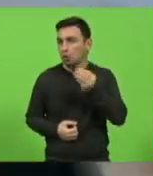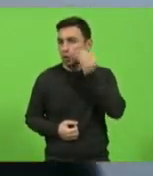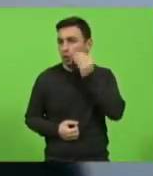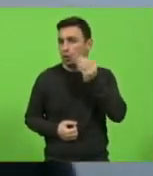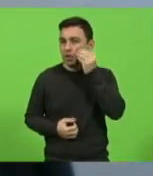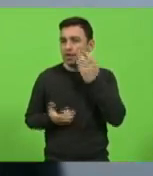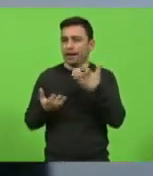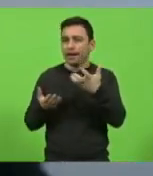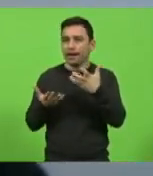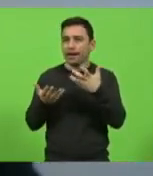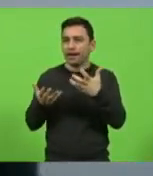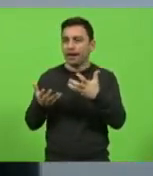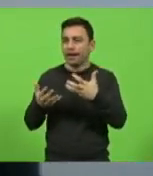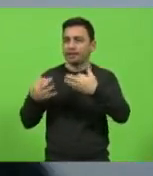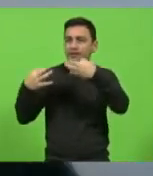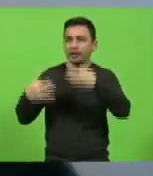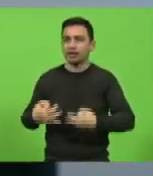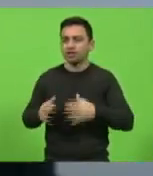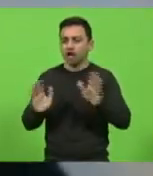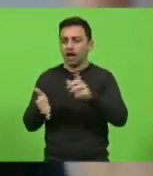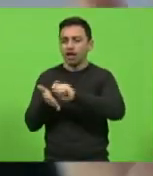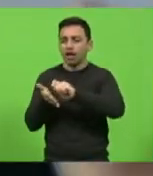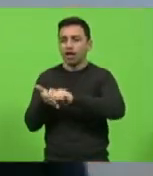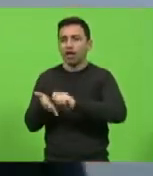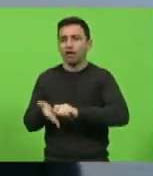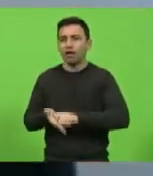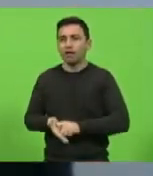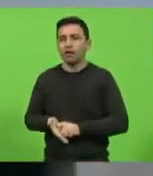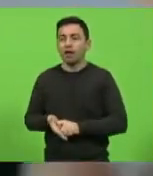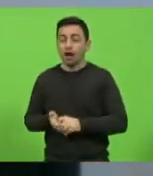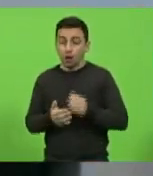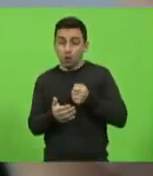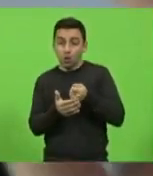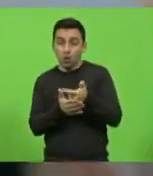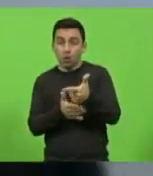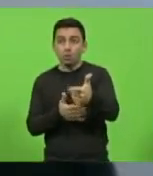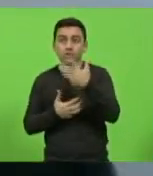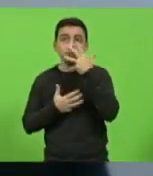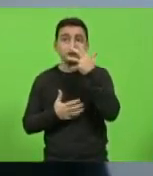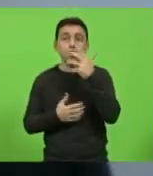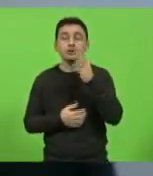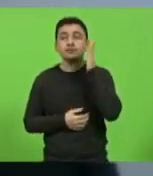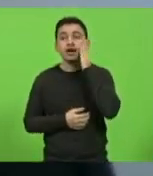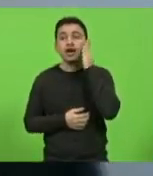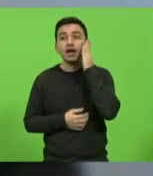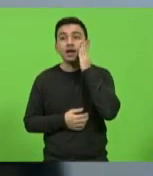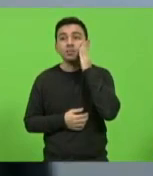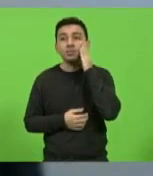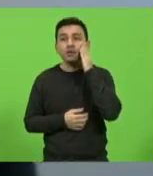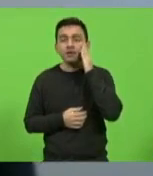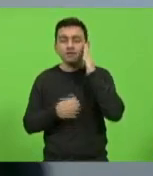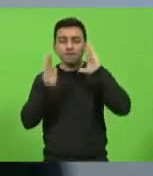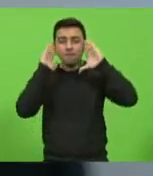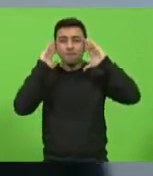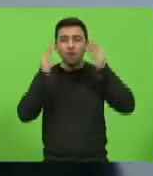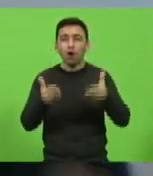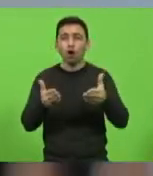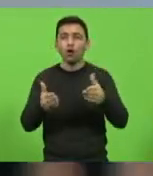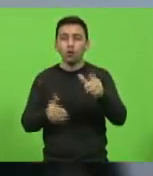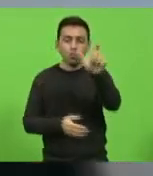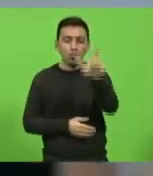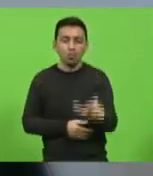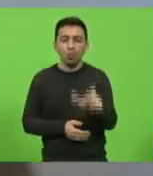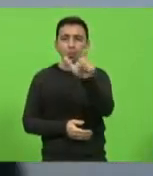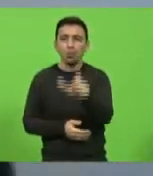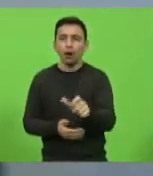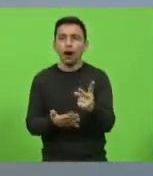em sua defesa escrita, que a compra dos respiradores seria de conhecimento restrito de apenas